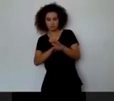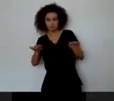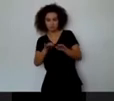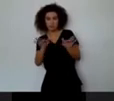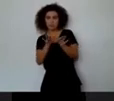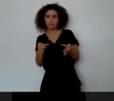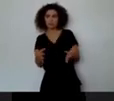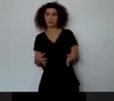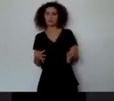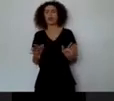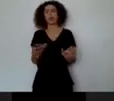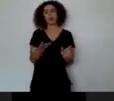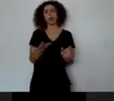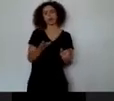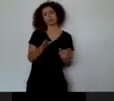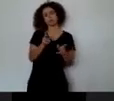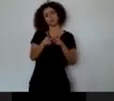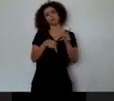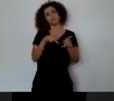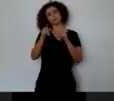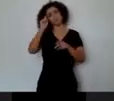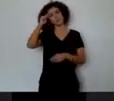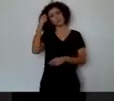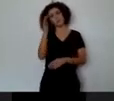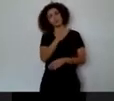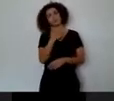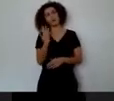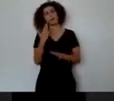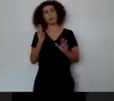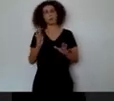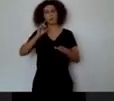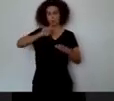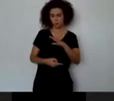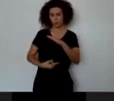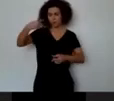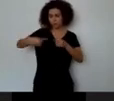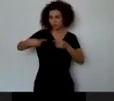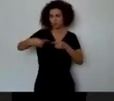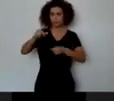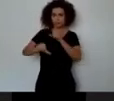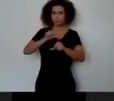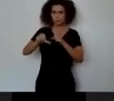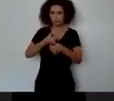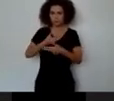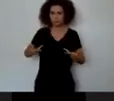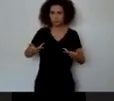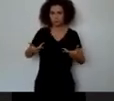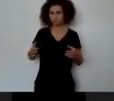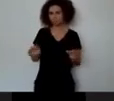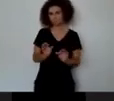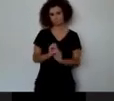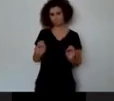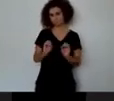genocídio da população negra, e não adentra essa discussão. Então, eu acho que um ponto muito importante também é